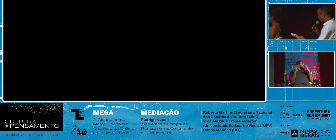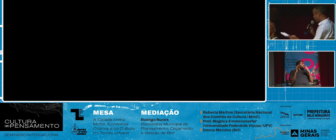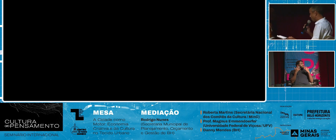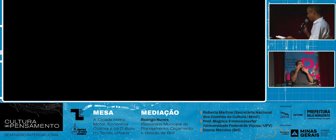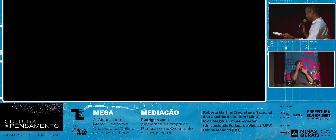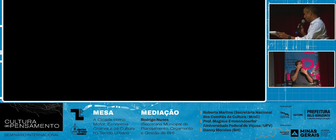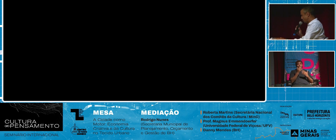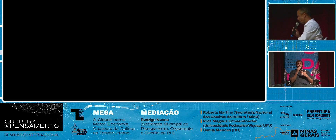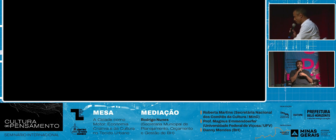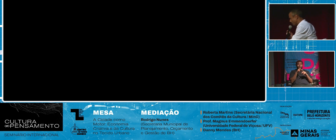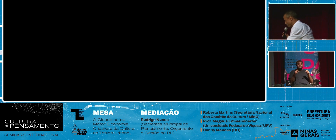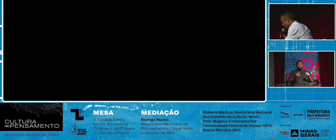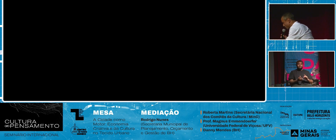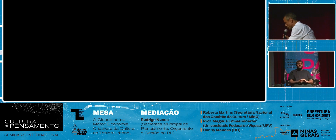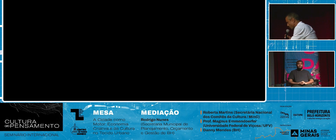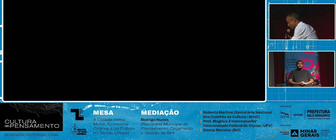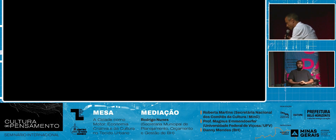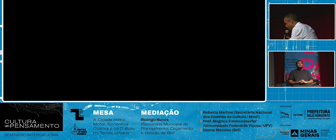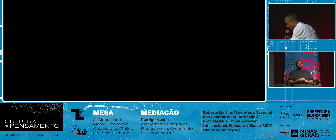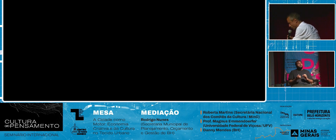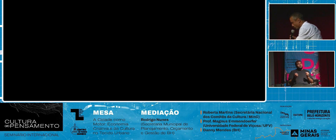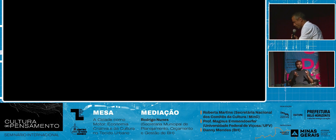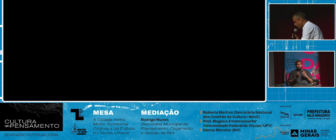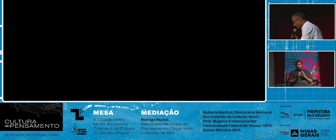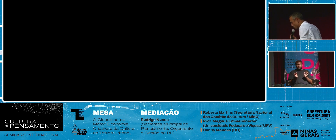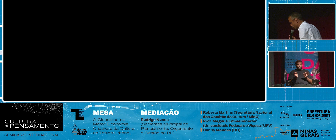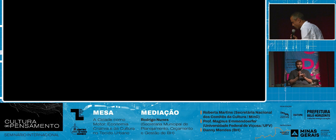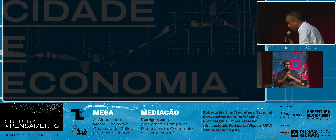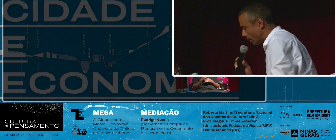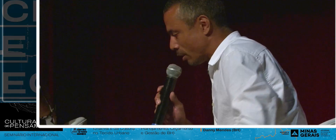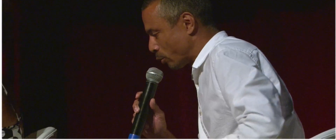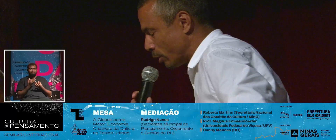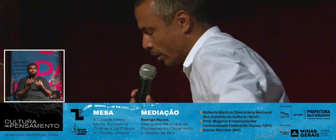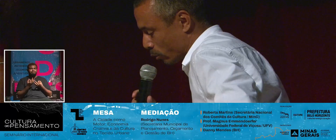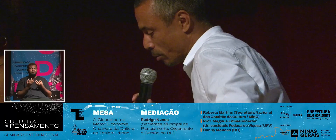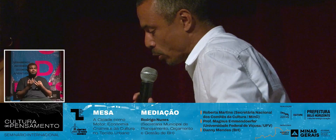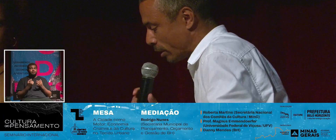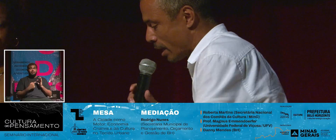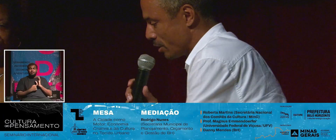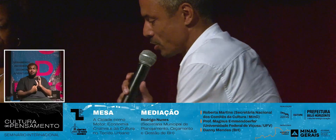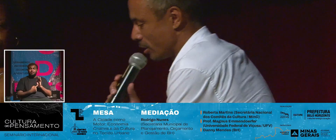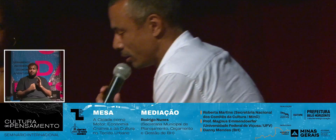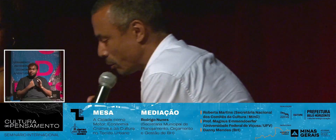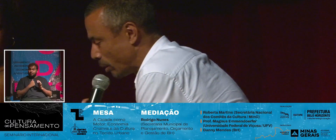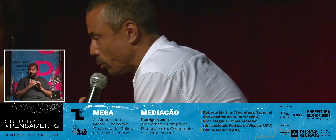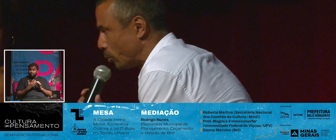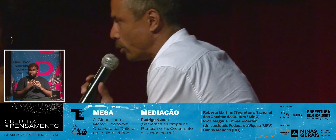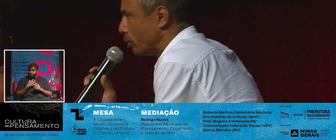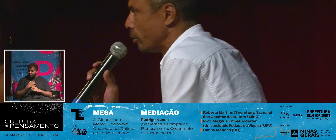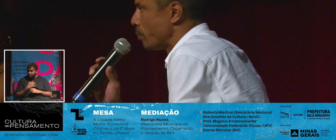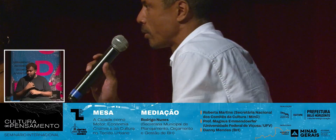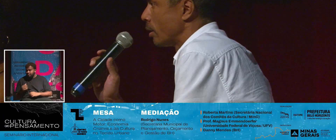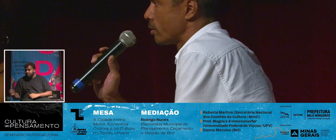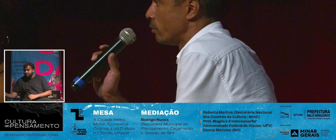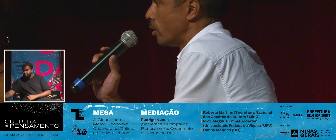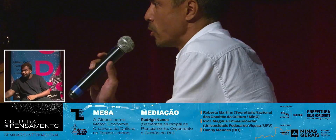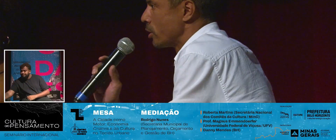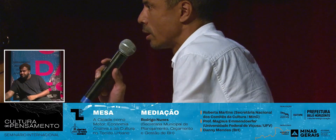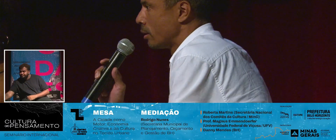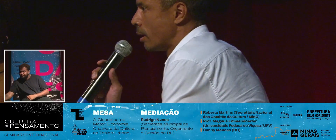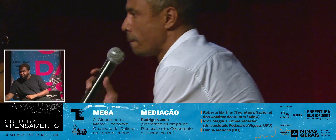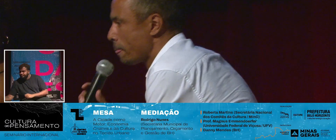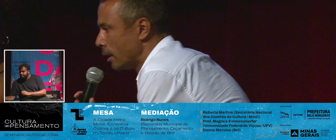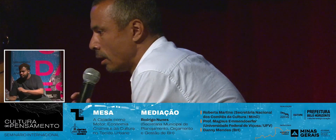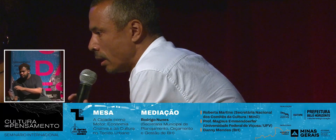Obrigado, professor Magnus. Excelente apresentação. Acho que a sua abordagem, né, propondo essa forma